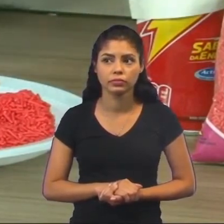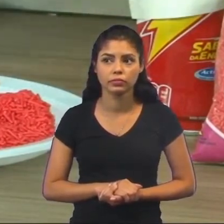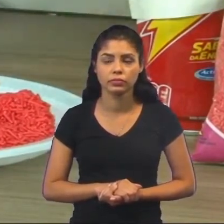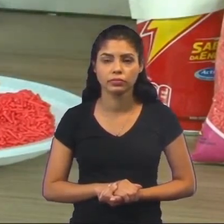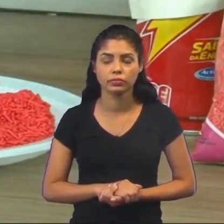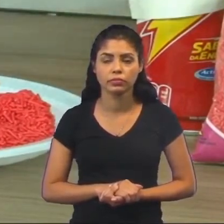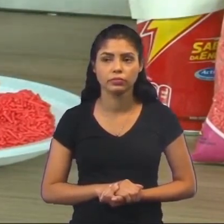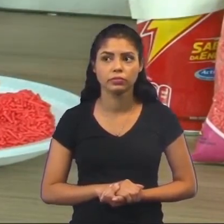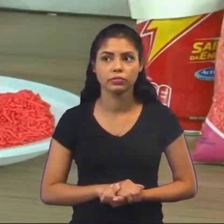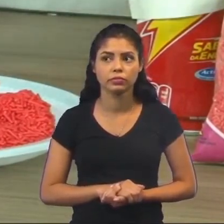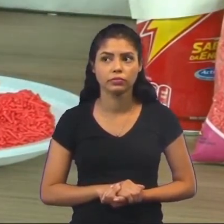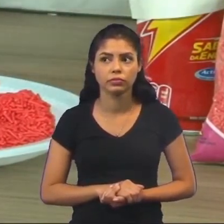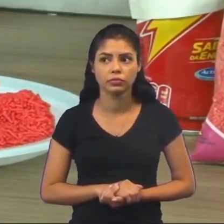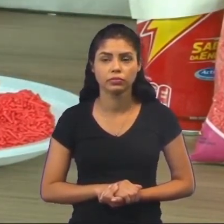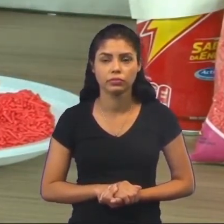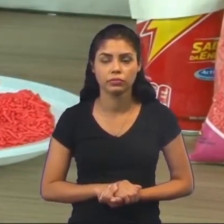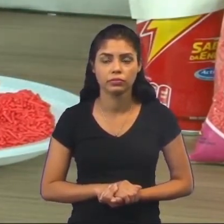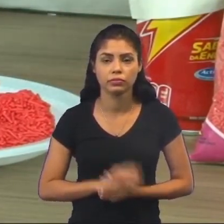Pegar aqui outro.